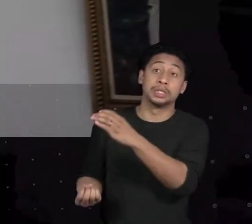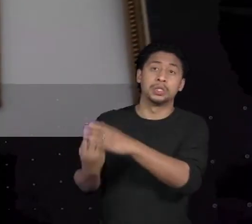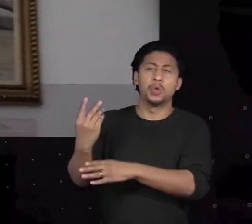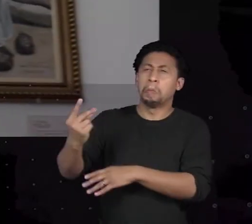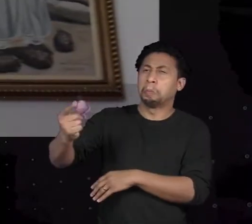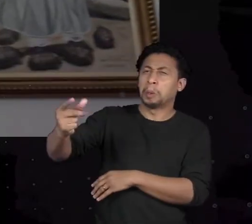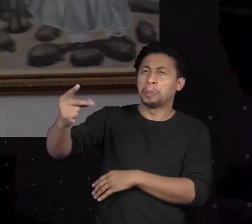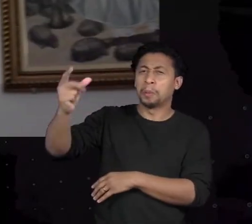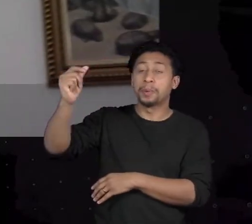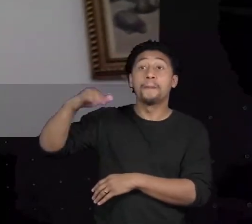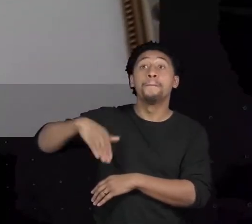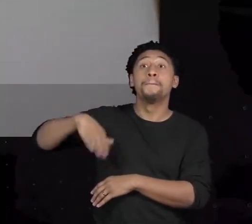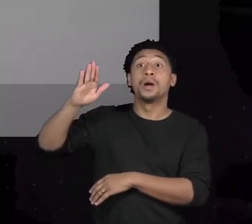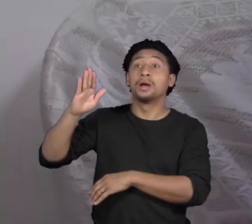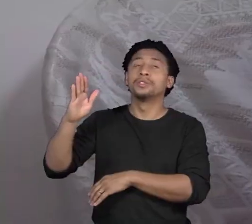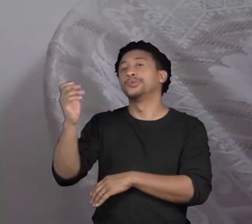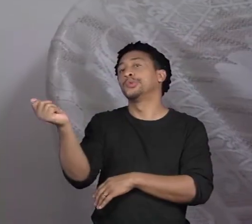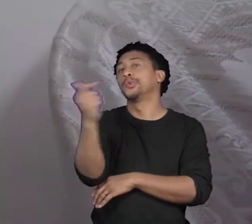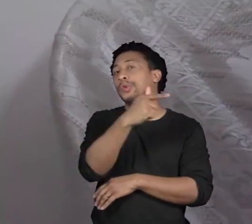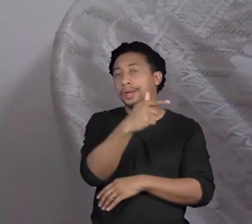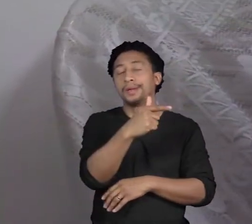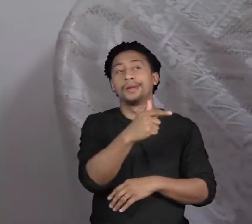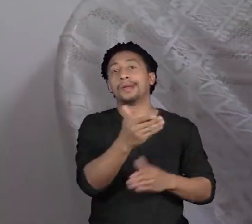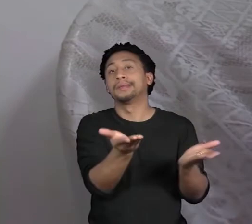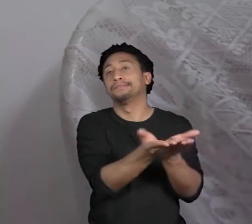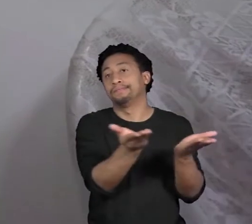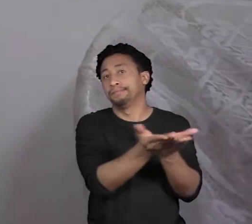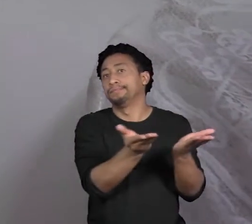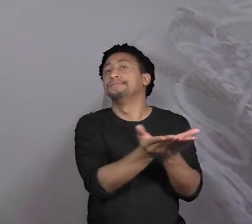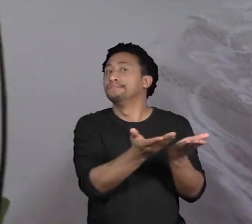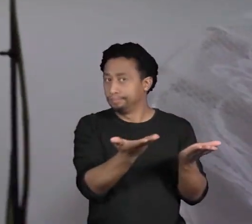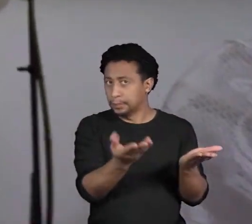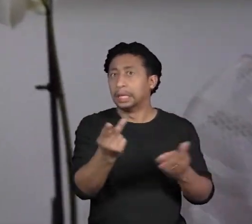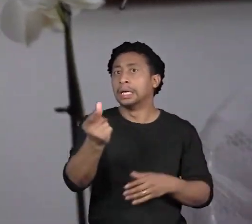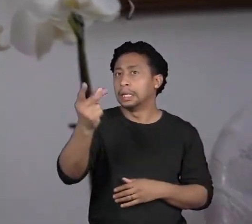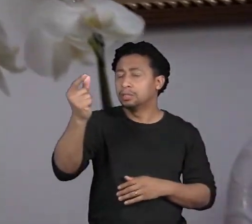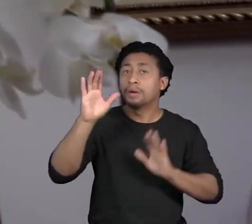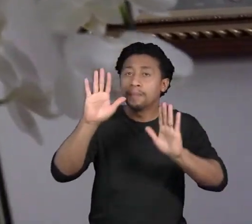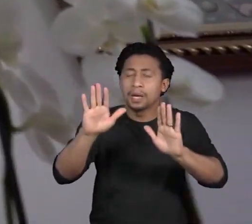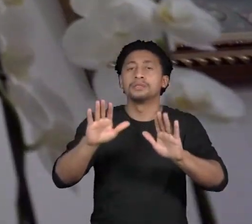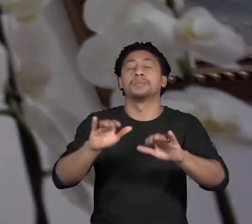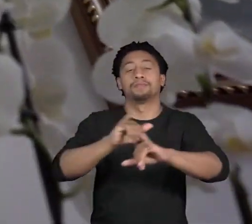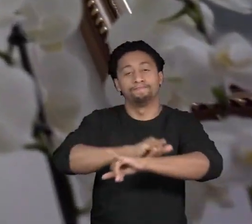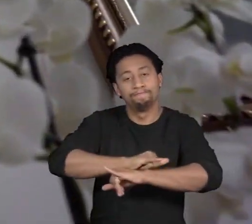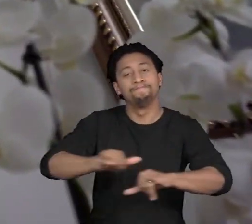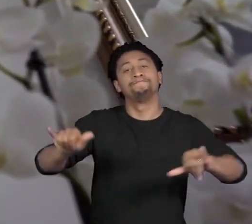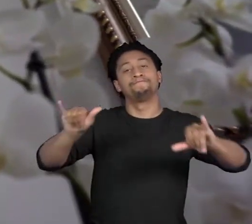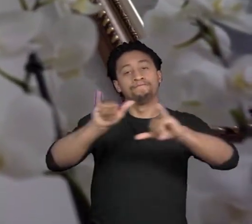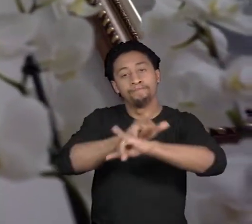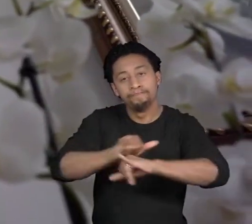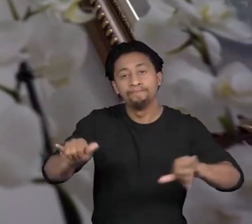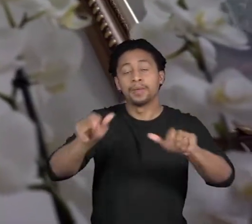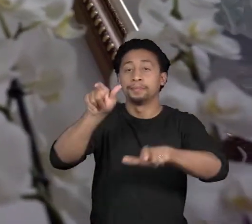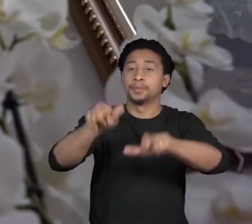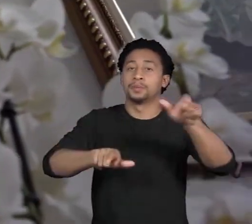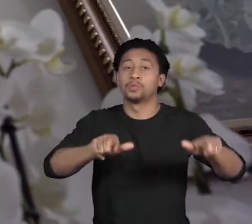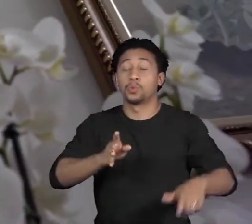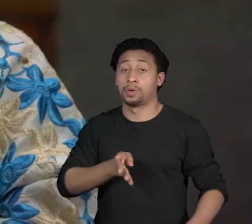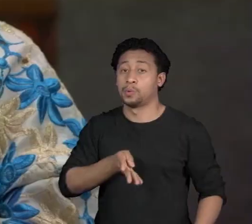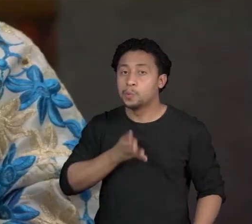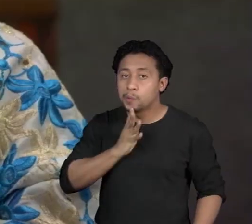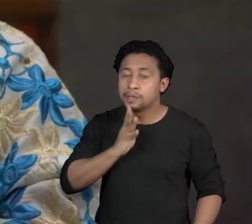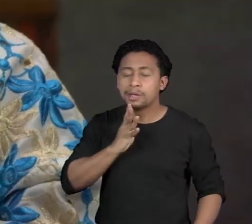Se a gente colocar que é uma religião que tem mais de 10 mil anos, né, vindo das origens